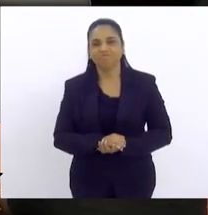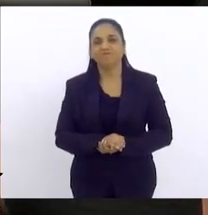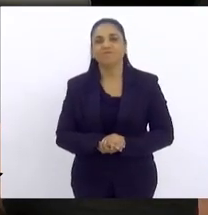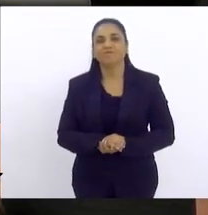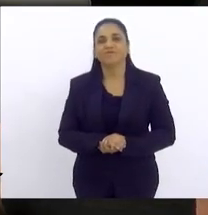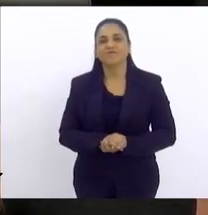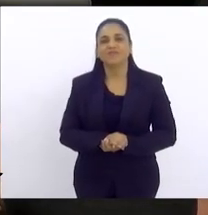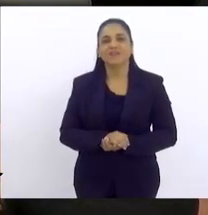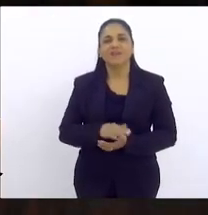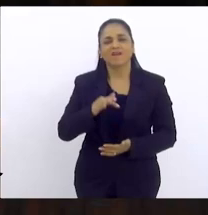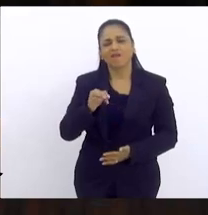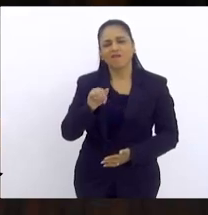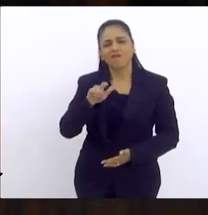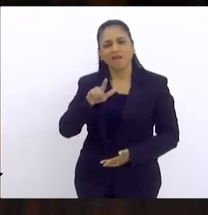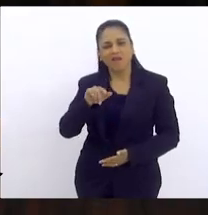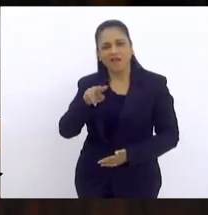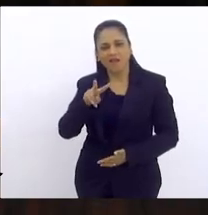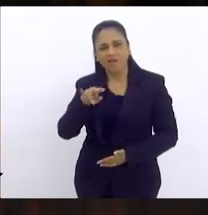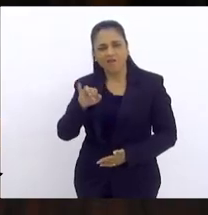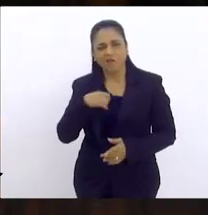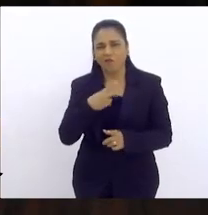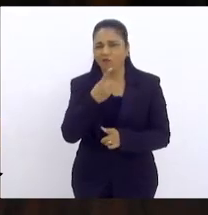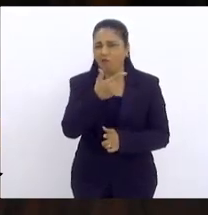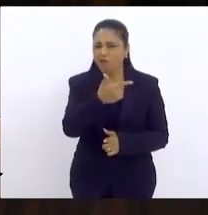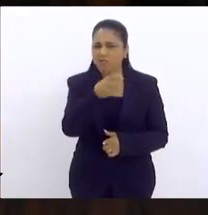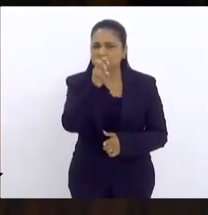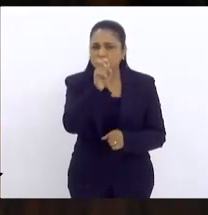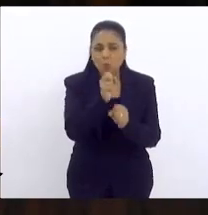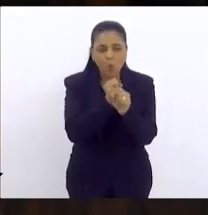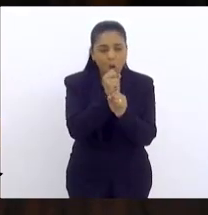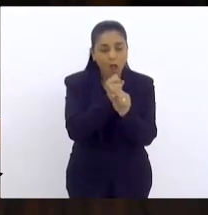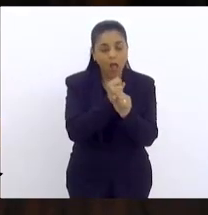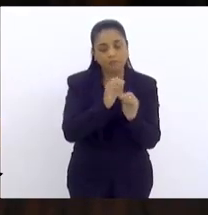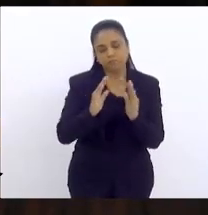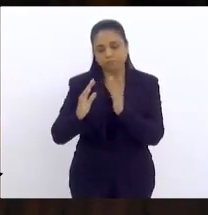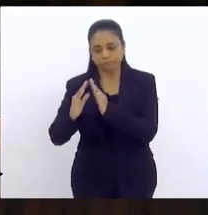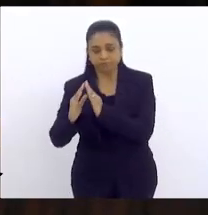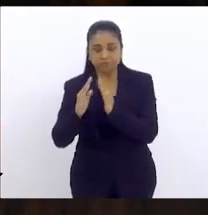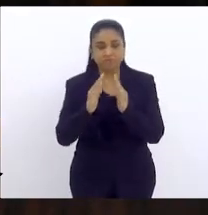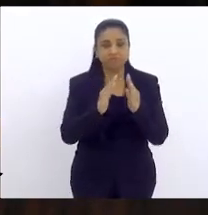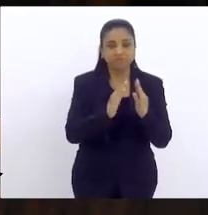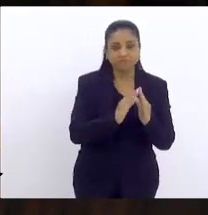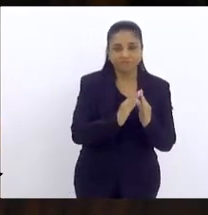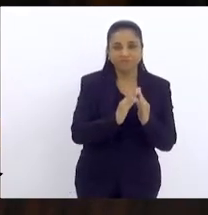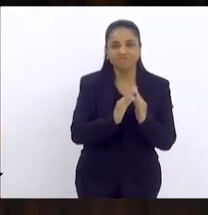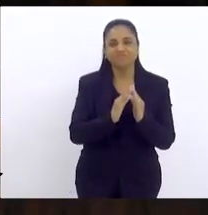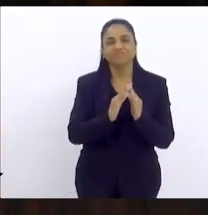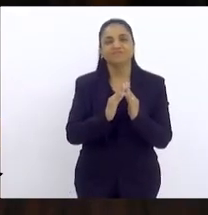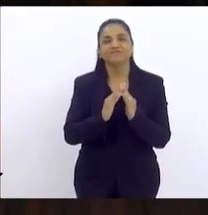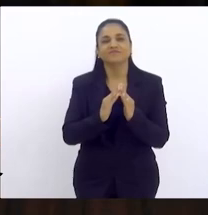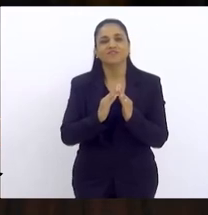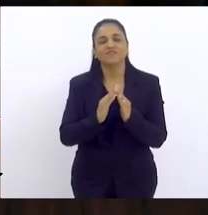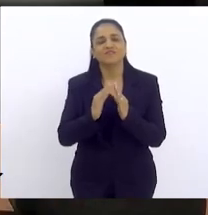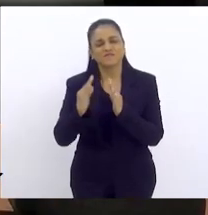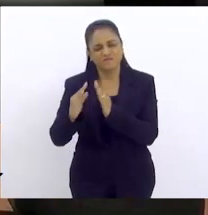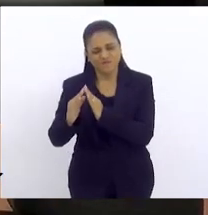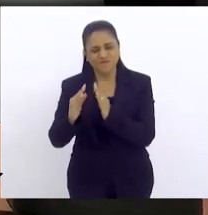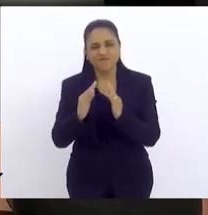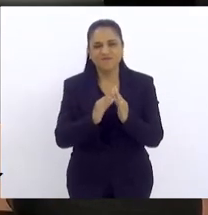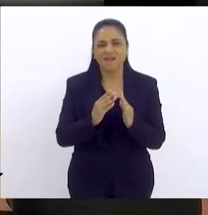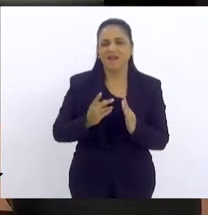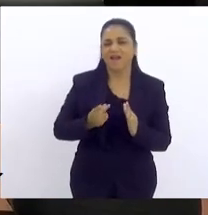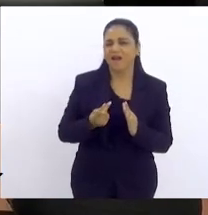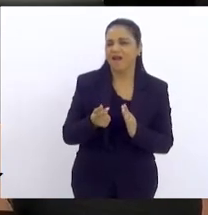então o Flávio já conhece há mais de 25 anos com certeza morei do lado da casa dele enfim somos vizinhos durante longos